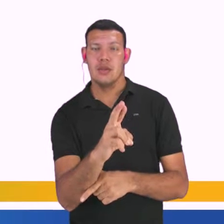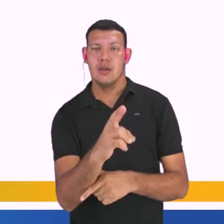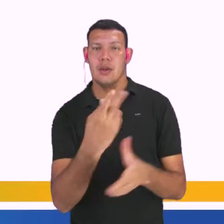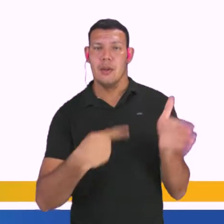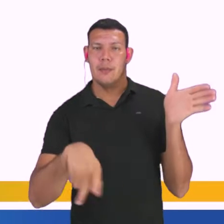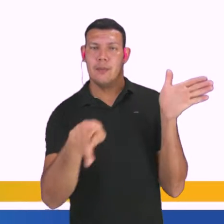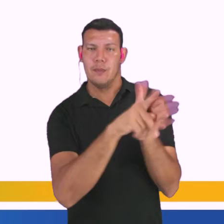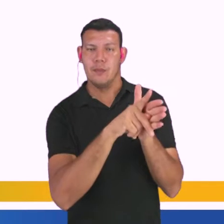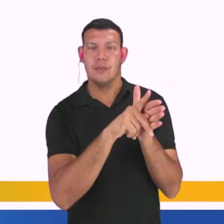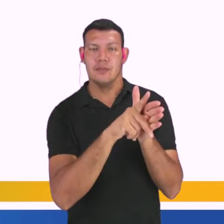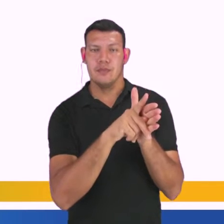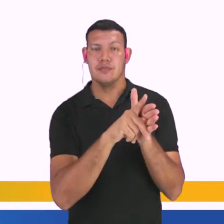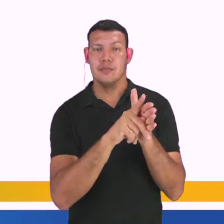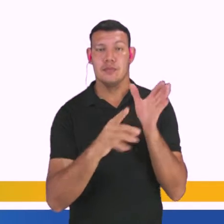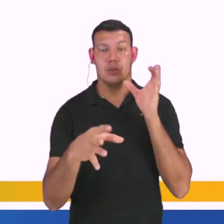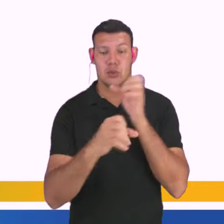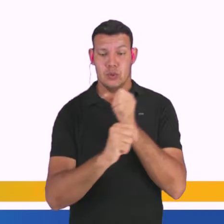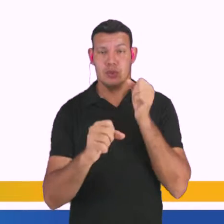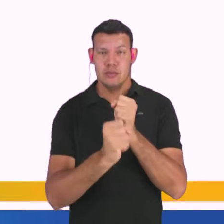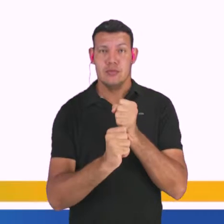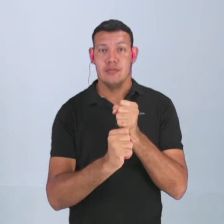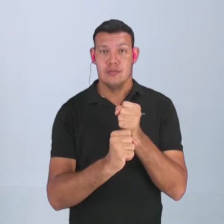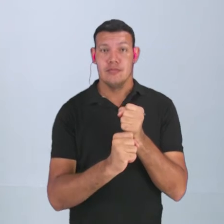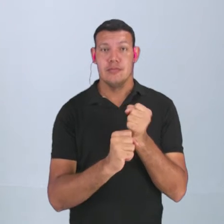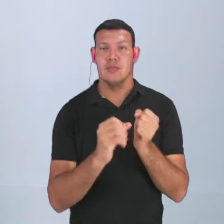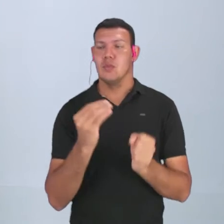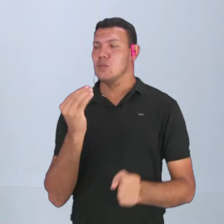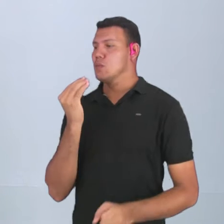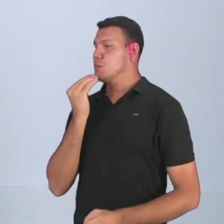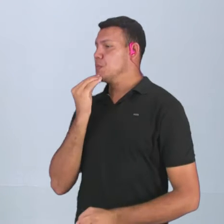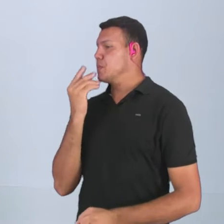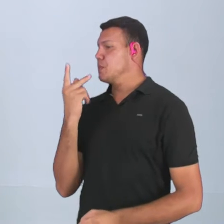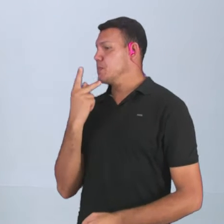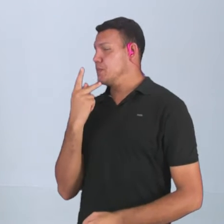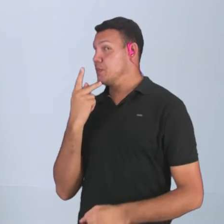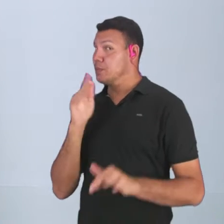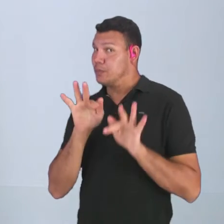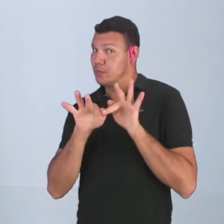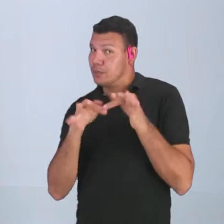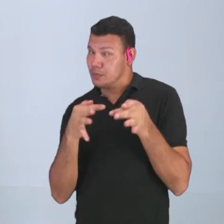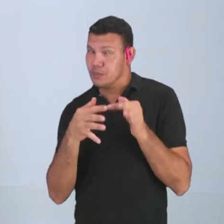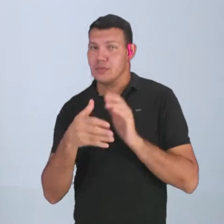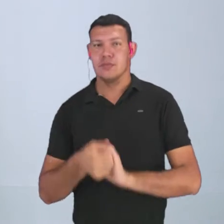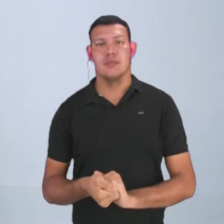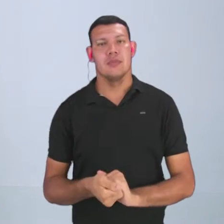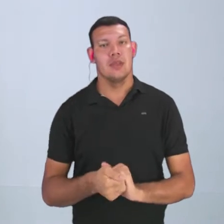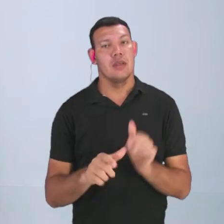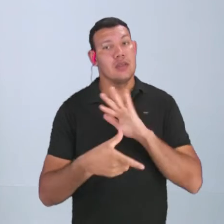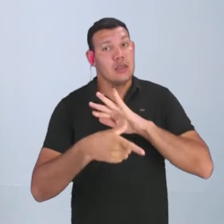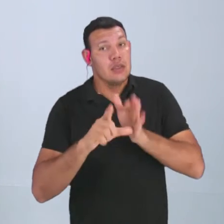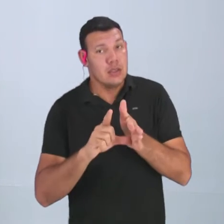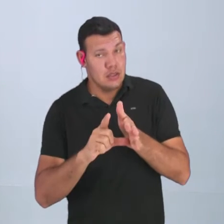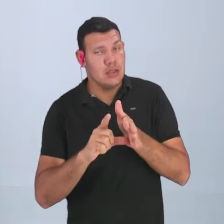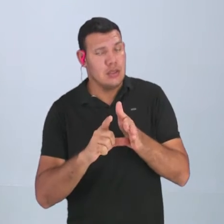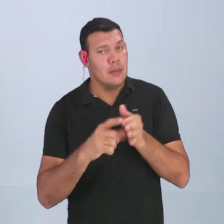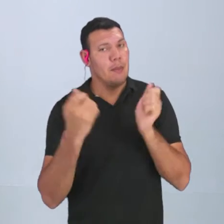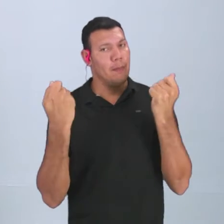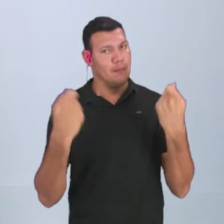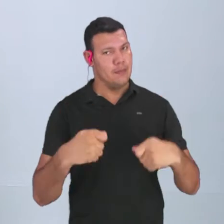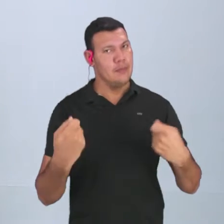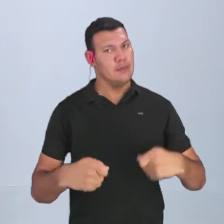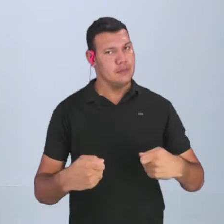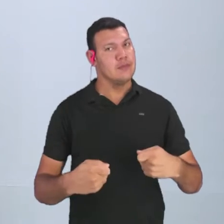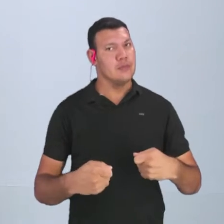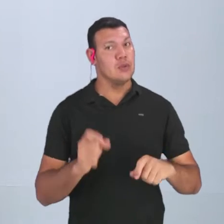probabilidade simples mas antes Nós entramos nas situações problemas nós vamos retomar algumas definições